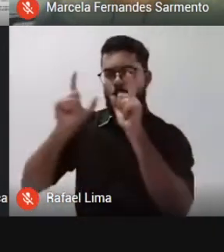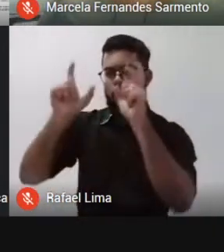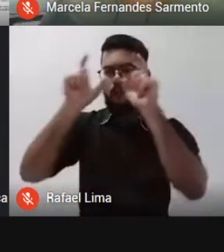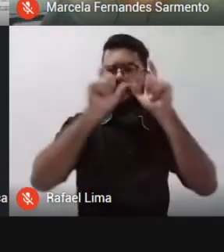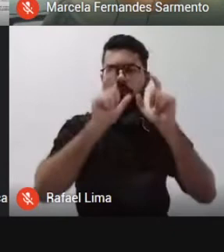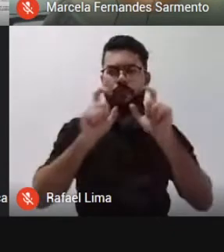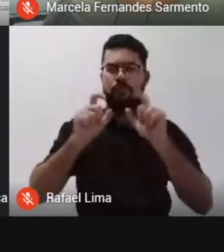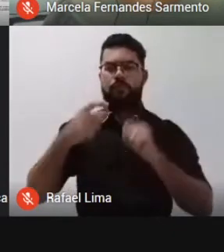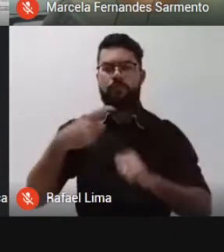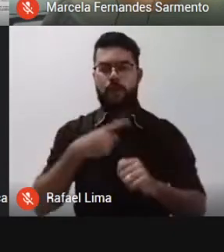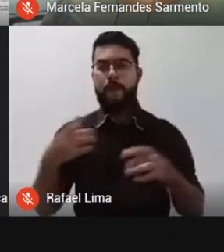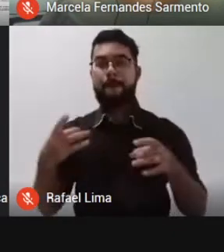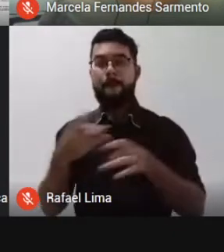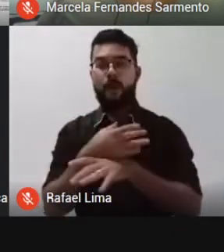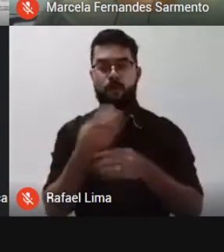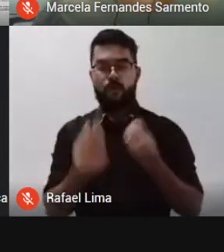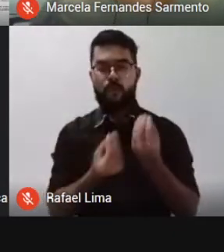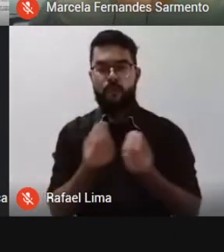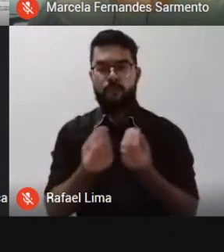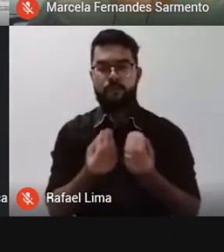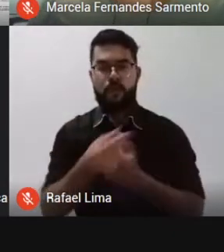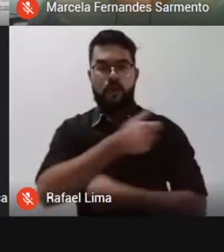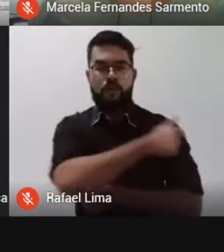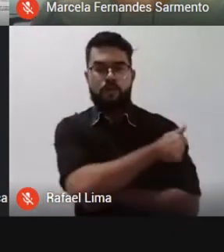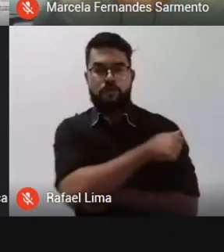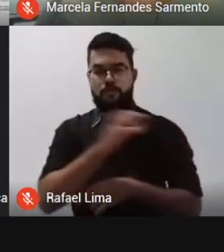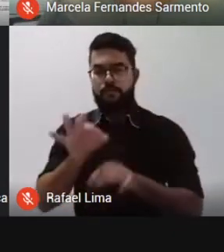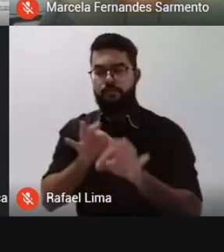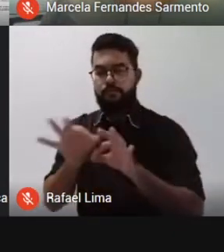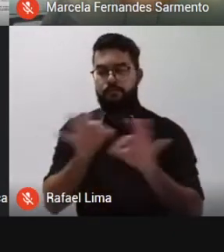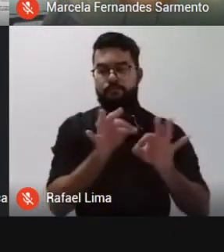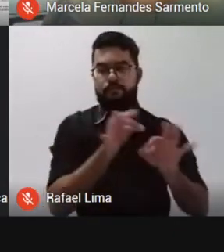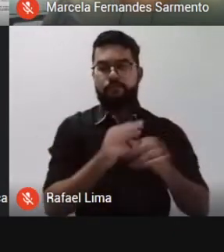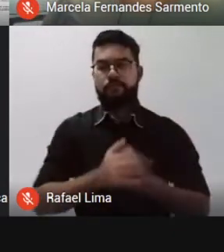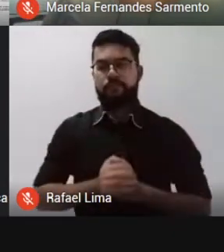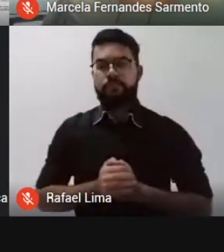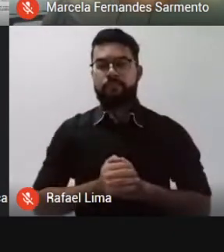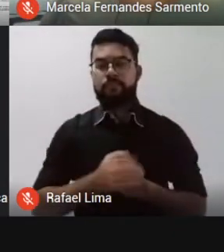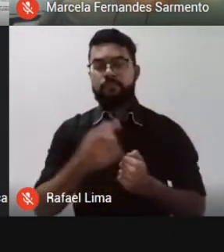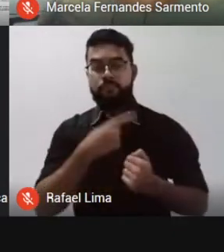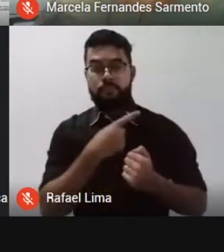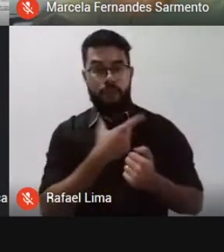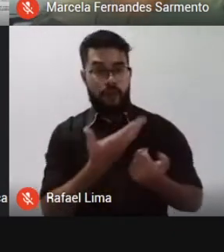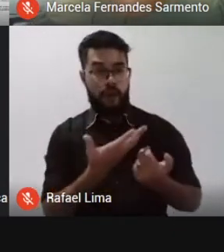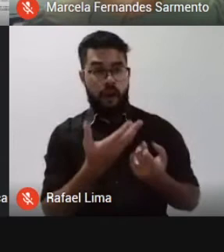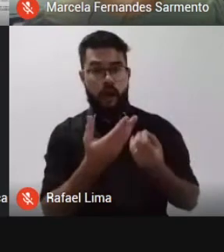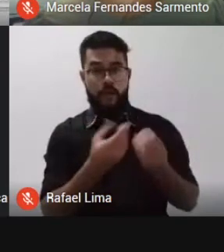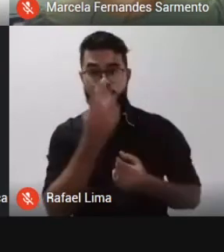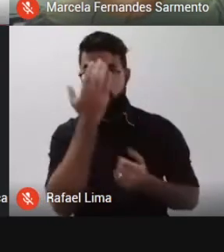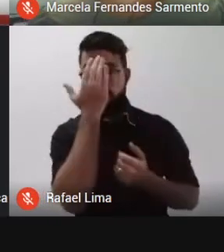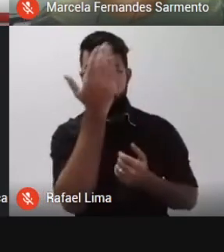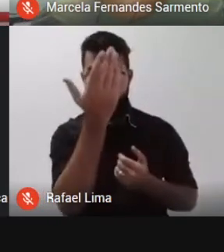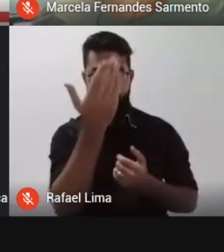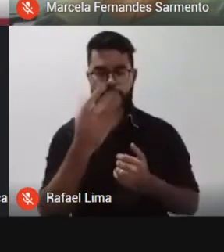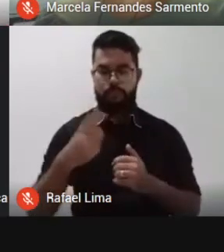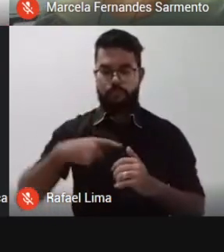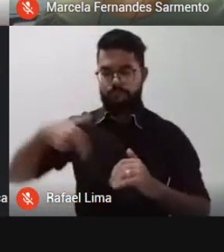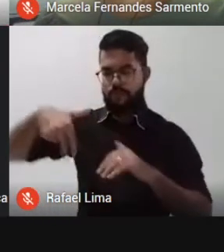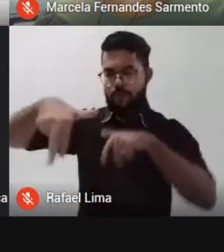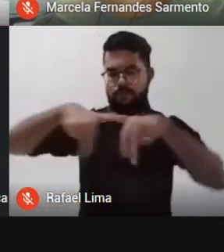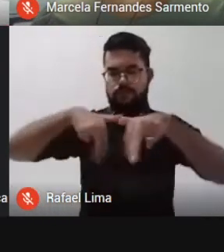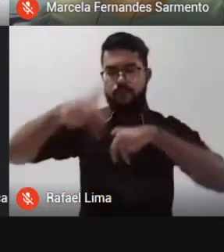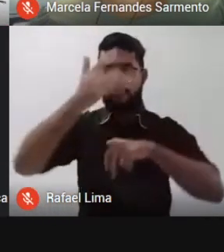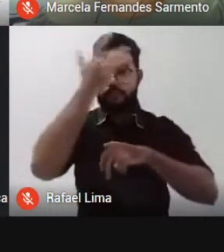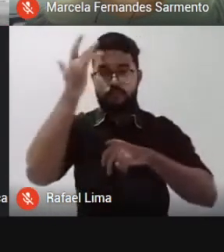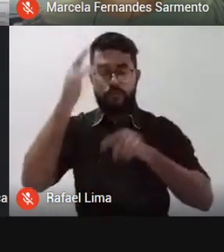de pedestres dos alunos. Aqui ficou o nosso parquet e a saída de veículos. Nessa outra